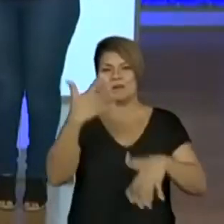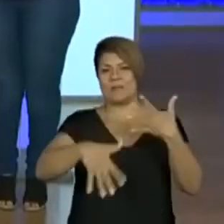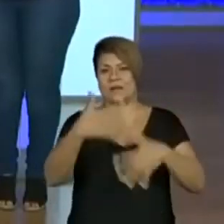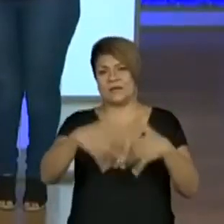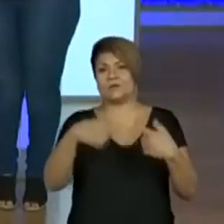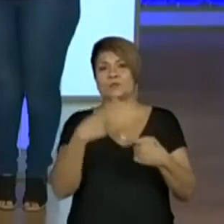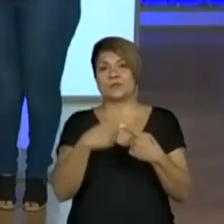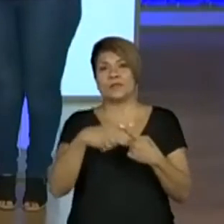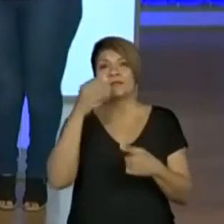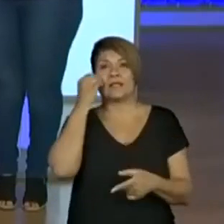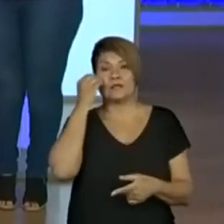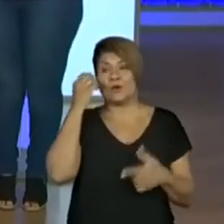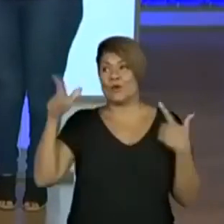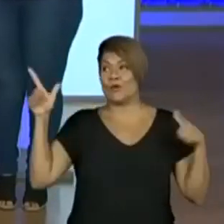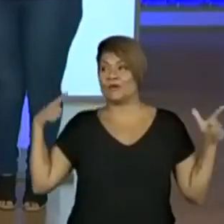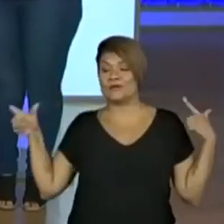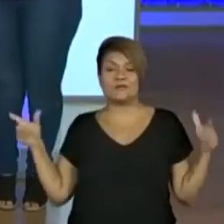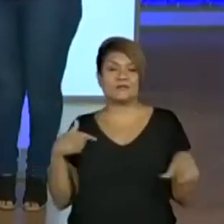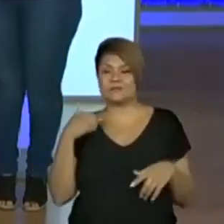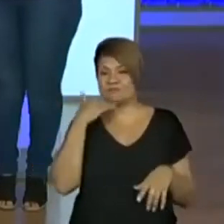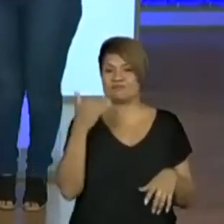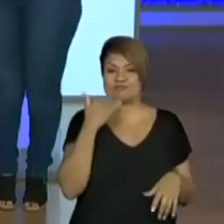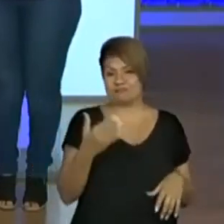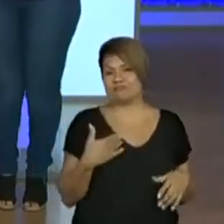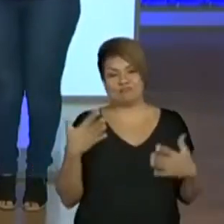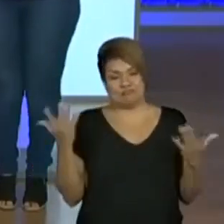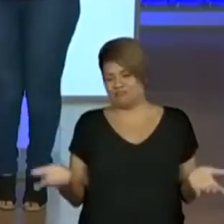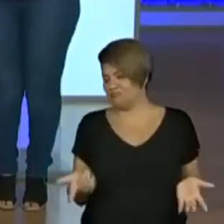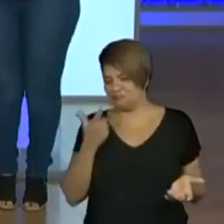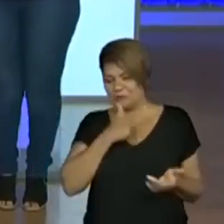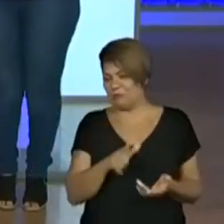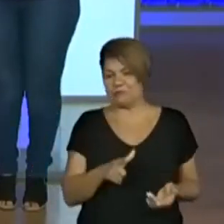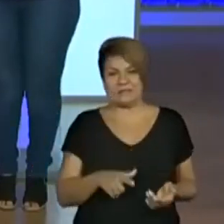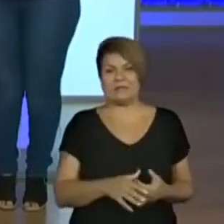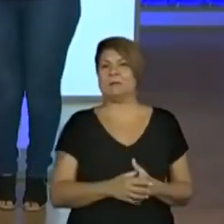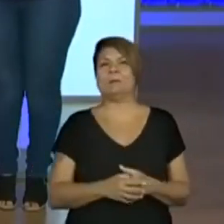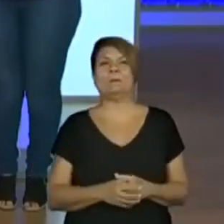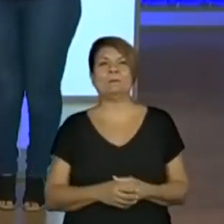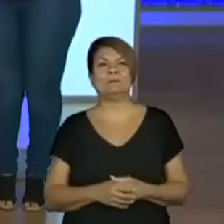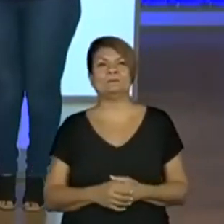e não conseguiu, e tentou outra vez e também não conseguiu.